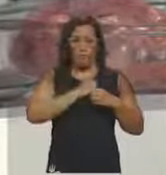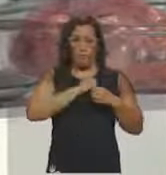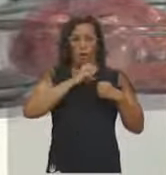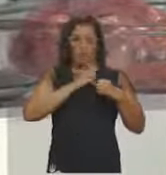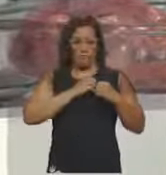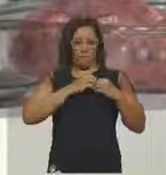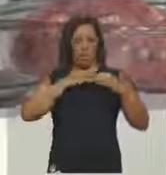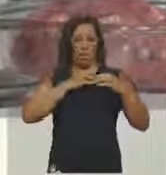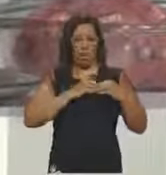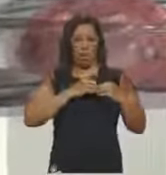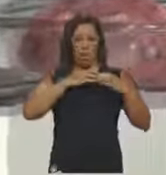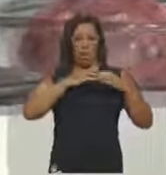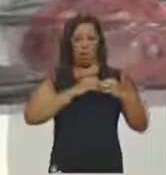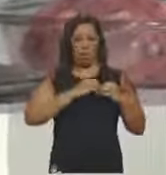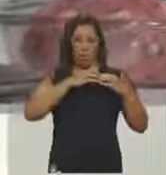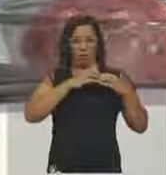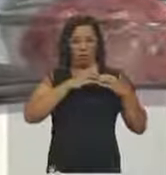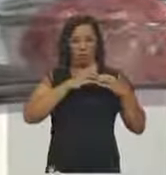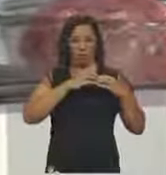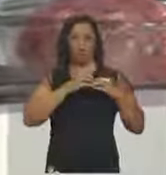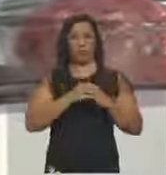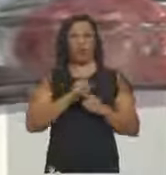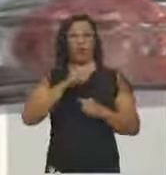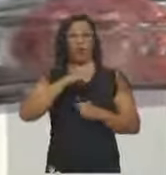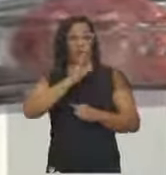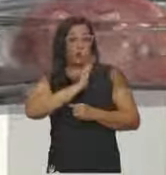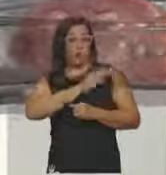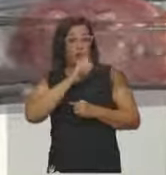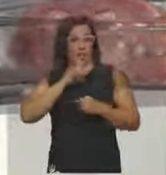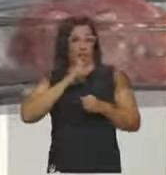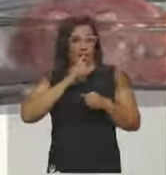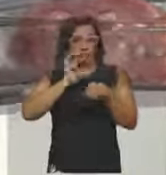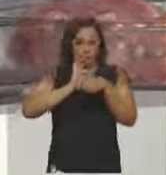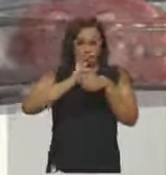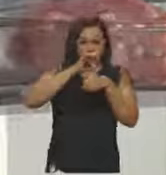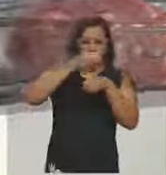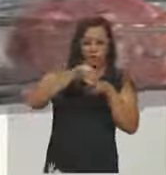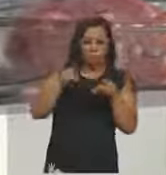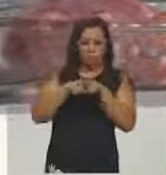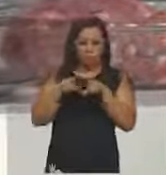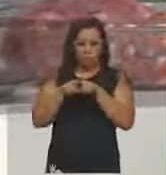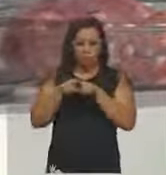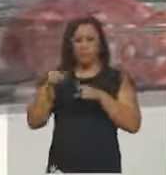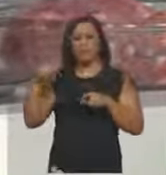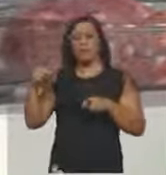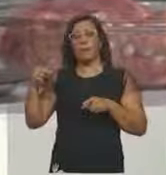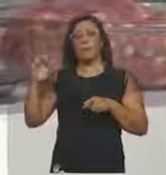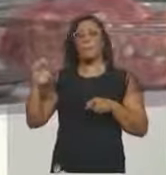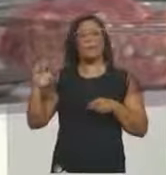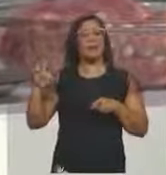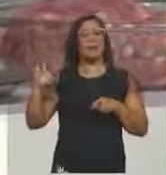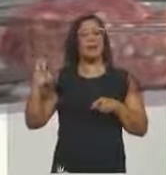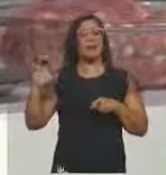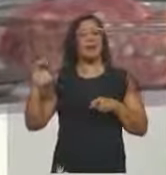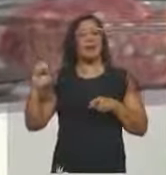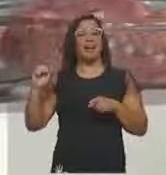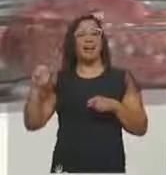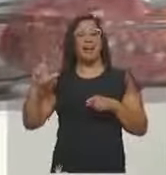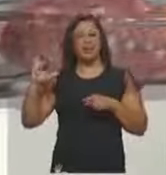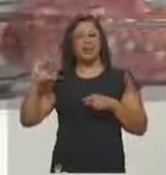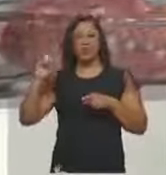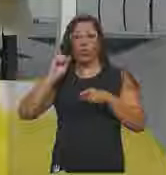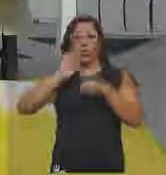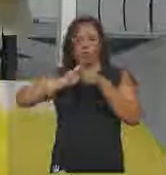corpo. Por fora do coração existe uma membrana, que a gente chama de pericárdio, é a membrana que reveste o